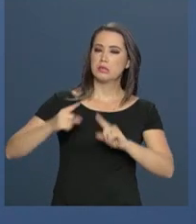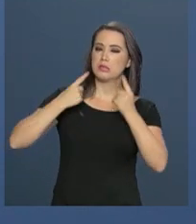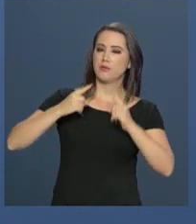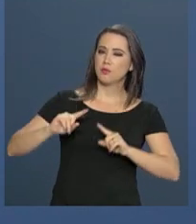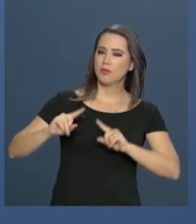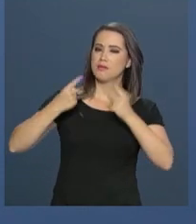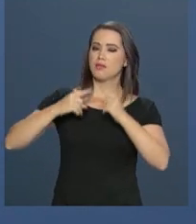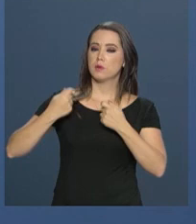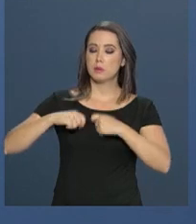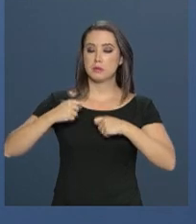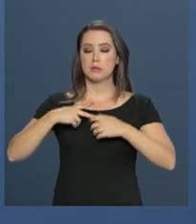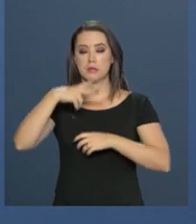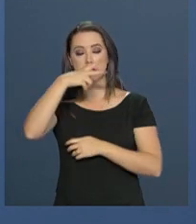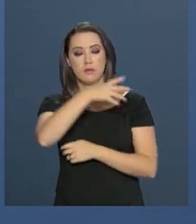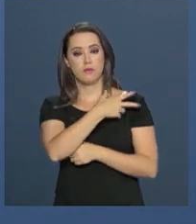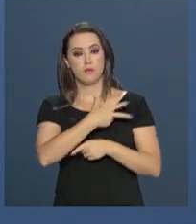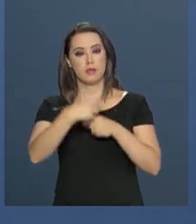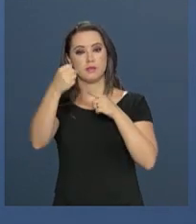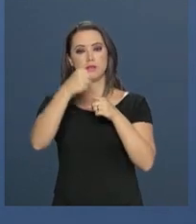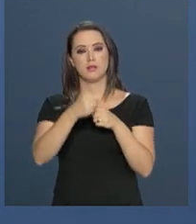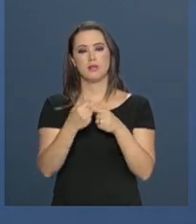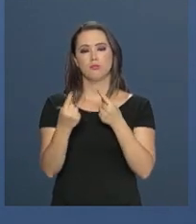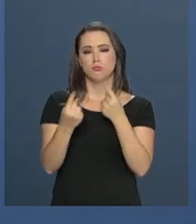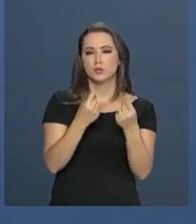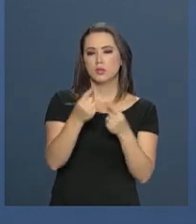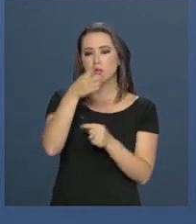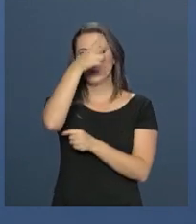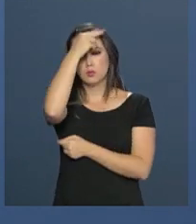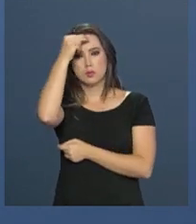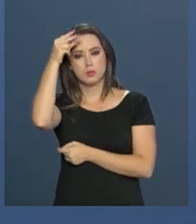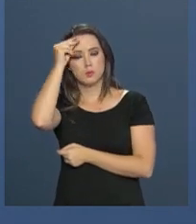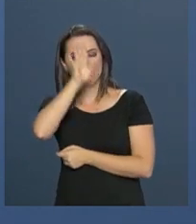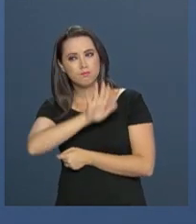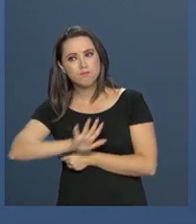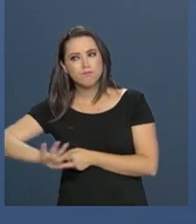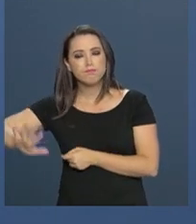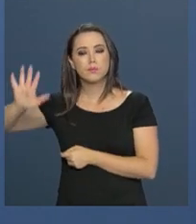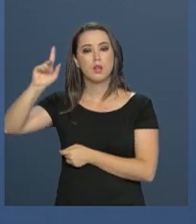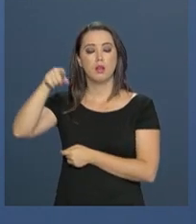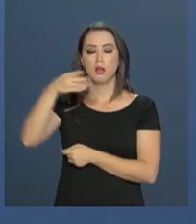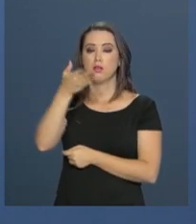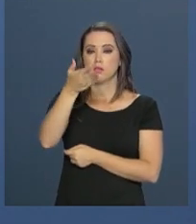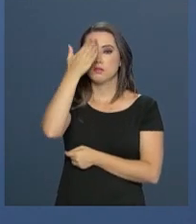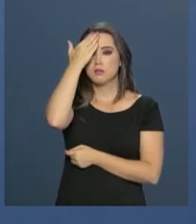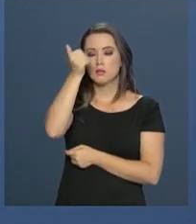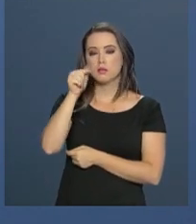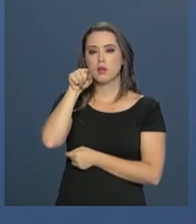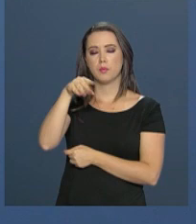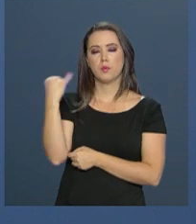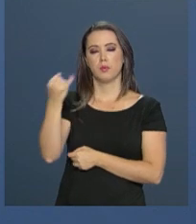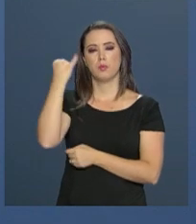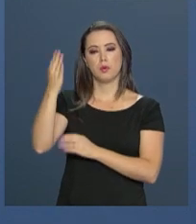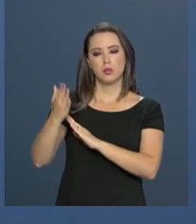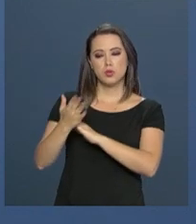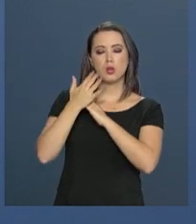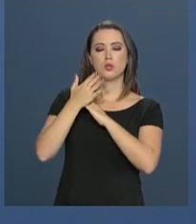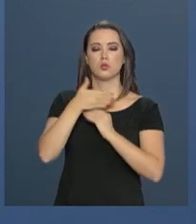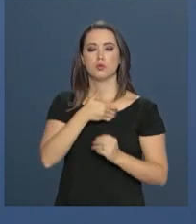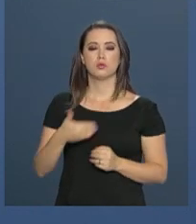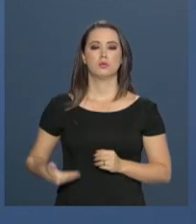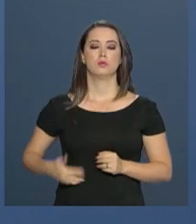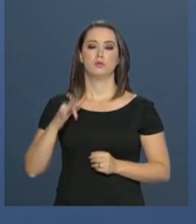superados pelos prefeitos do brasil afora o senhor sabe o quão importante e valioso é o apoio do governo federal